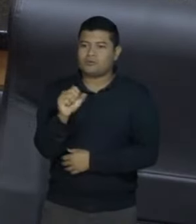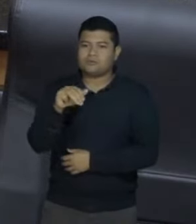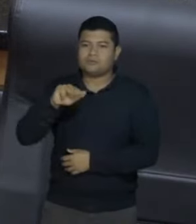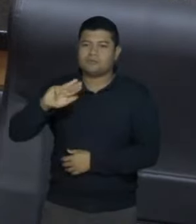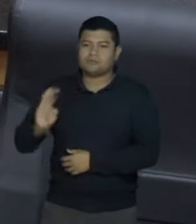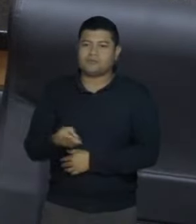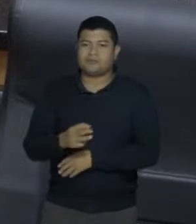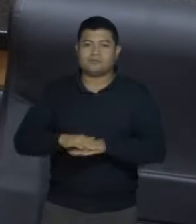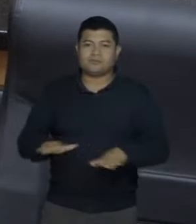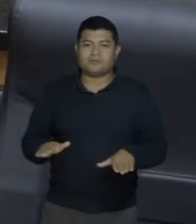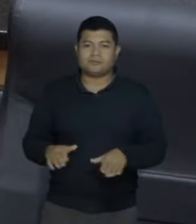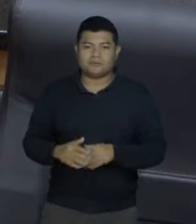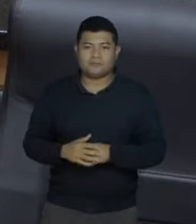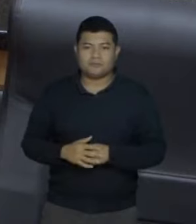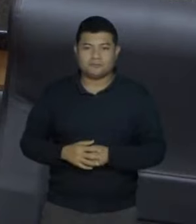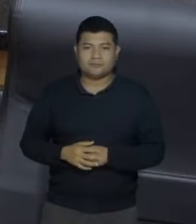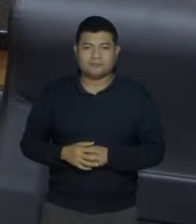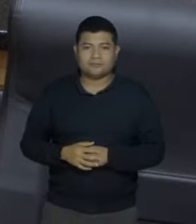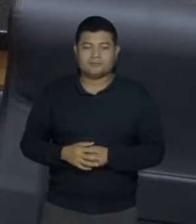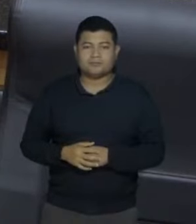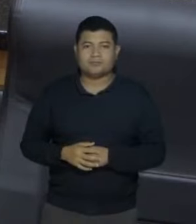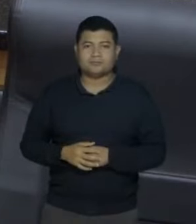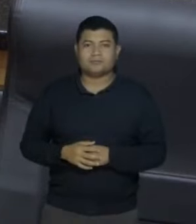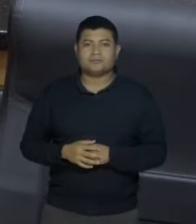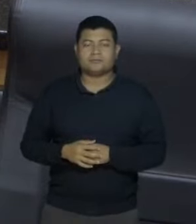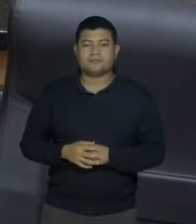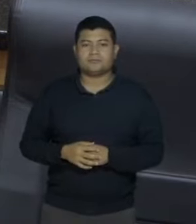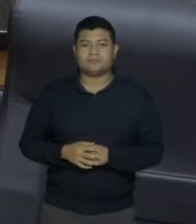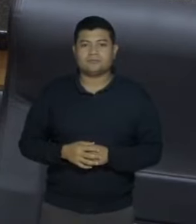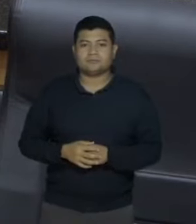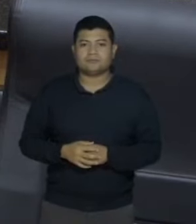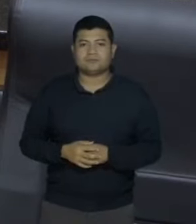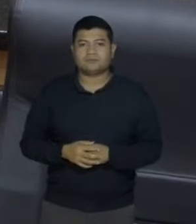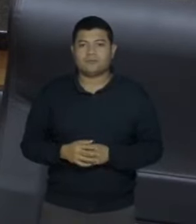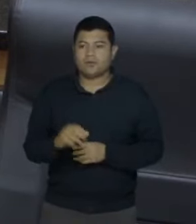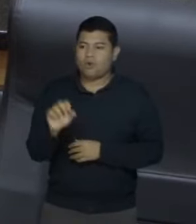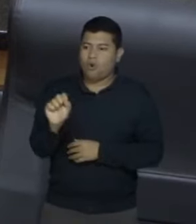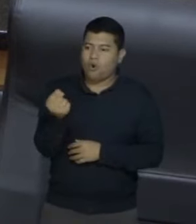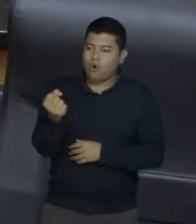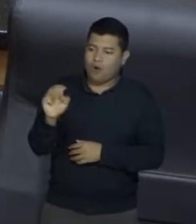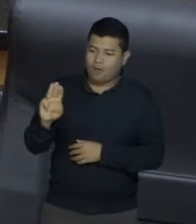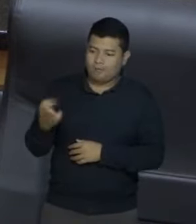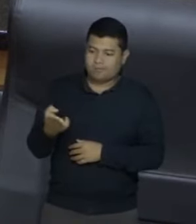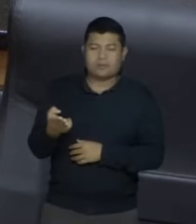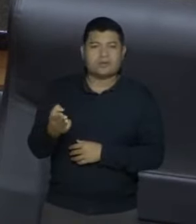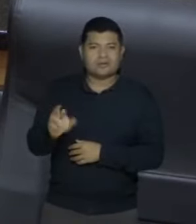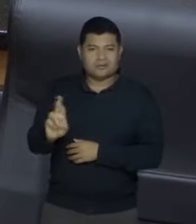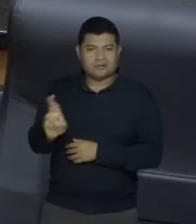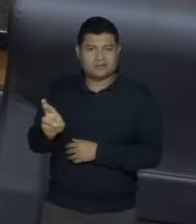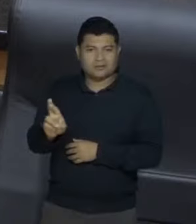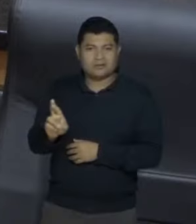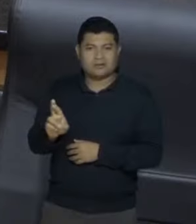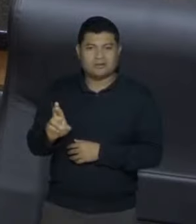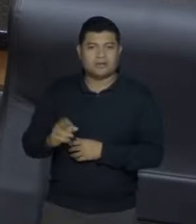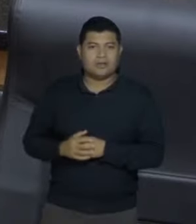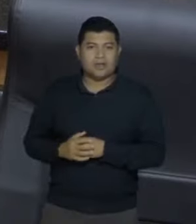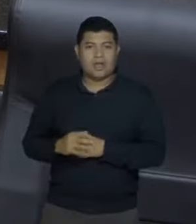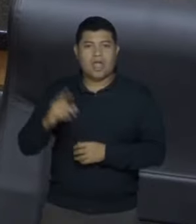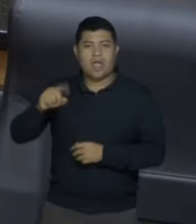milhão 330 milhões e 8 milhões que era para